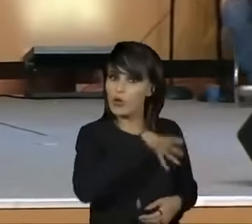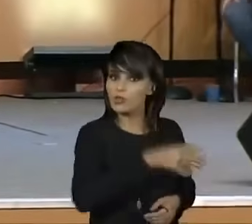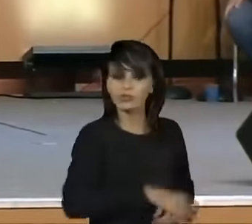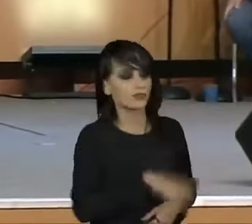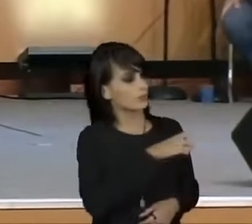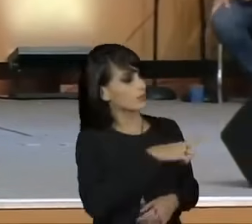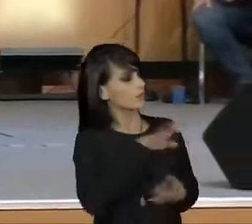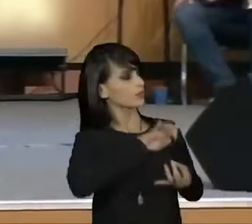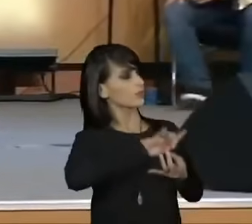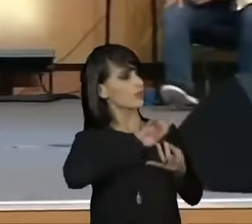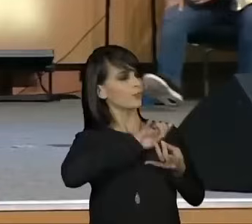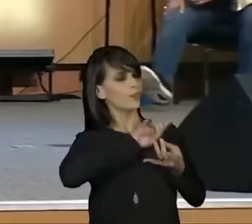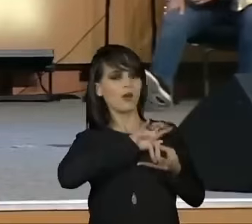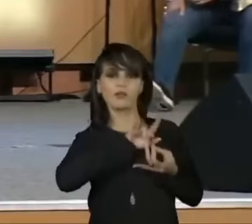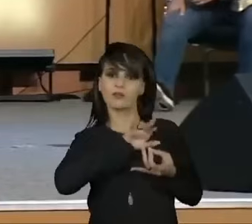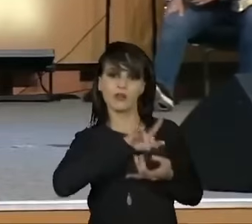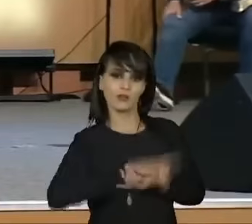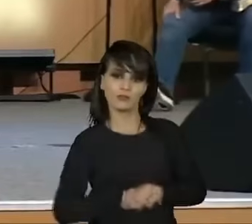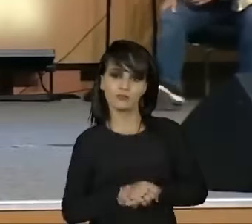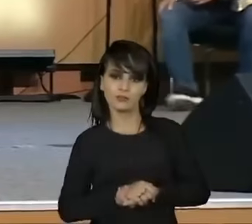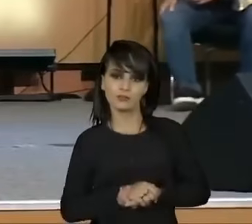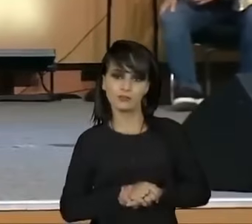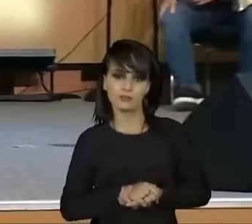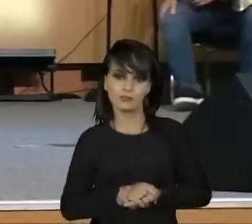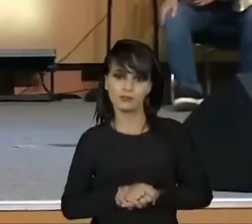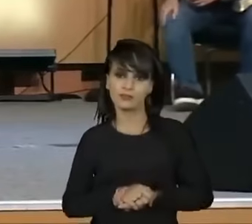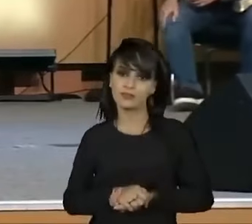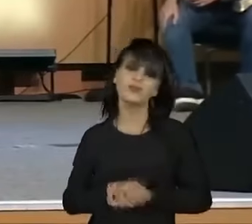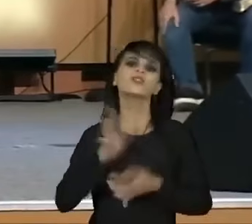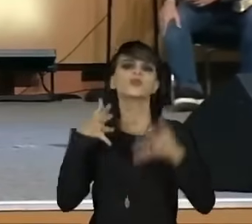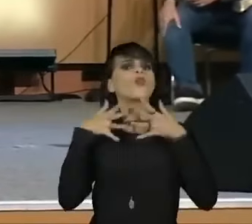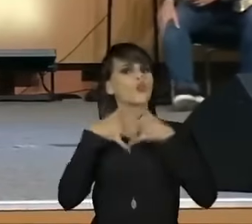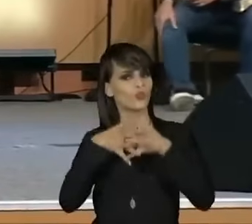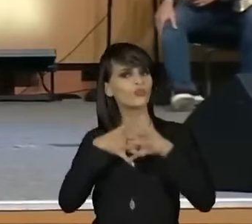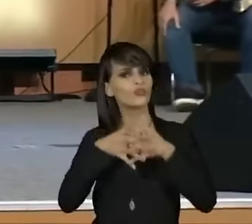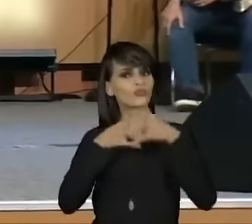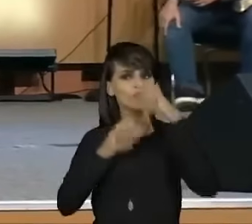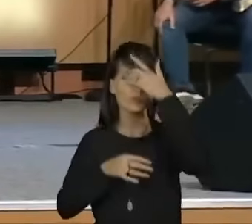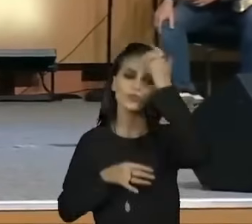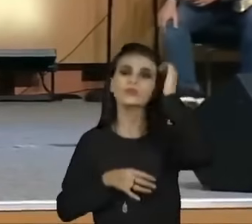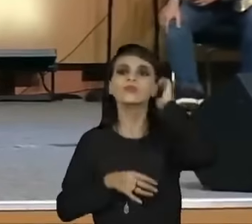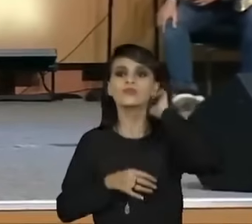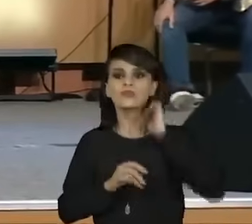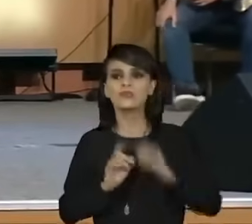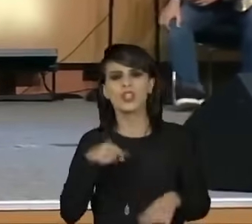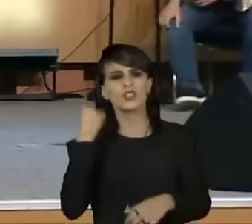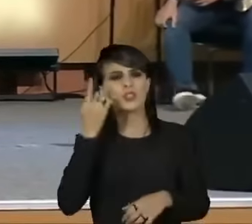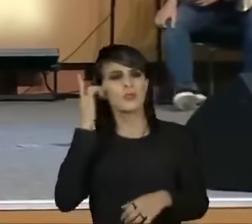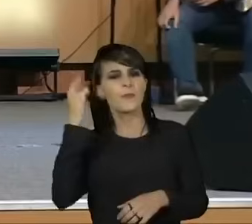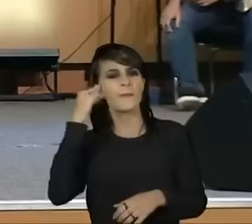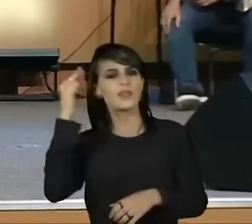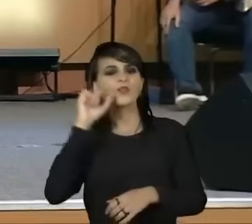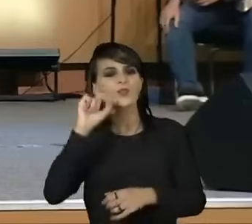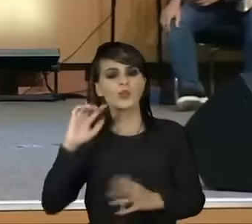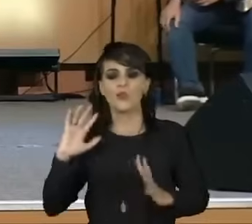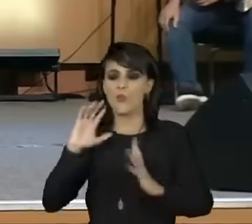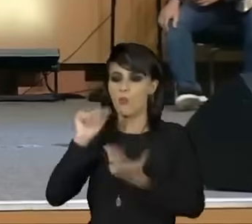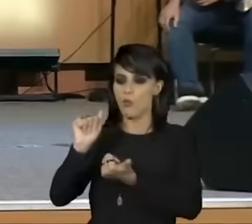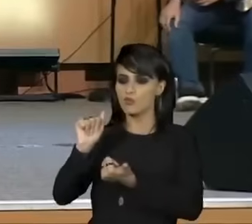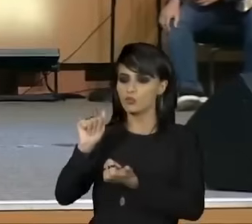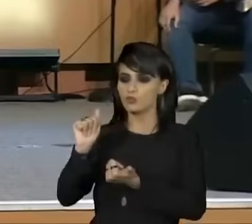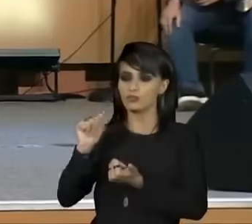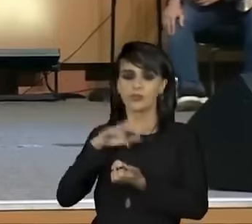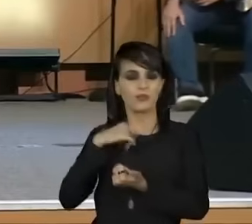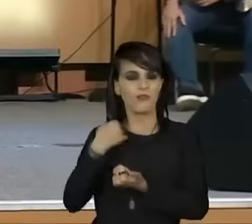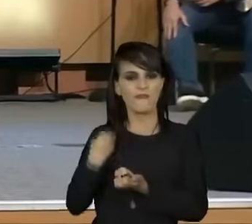se espiritual hum nós confundimos muitas coisas irmãos nós achamos que o mundo da vida de um